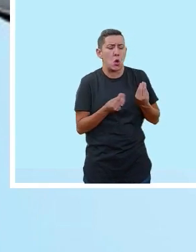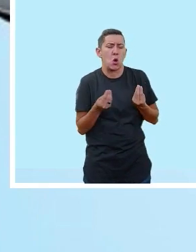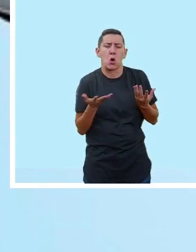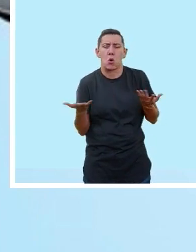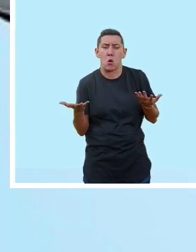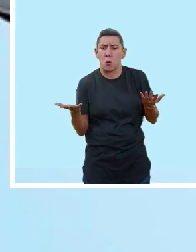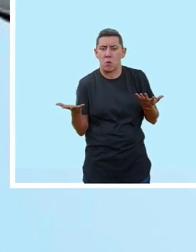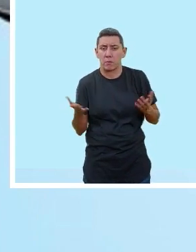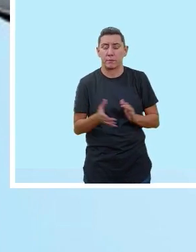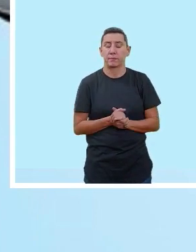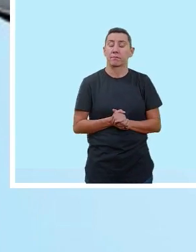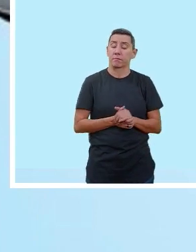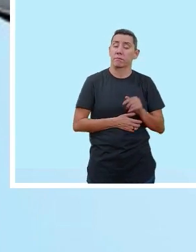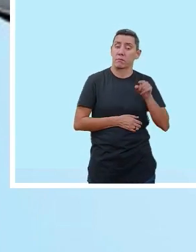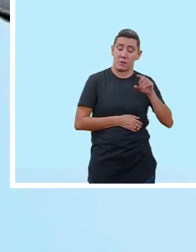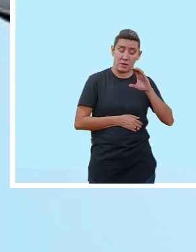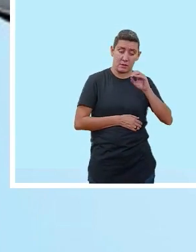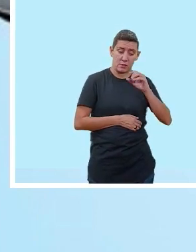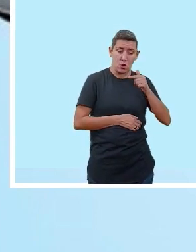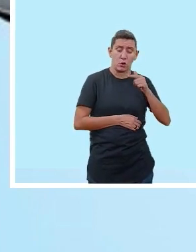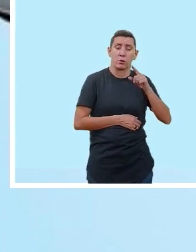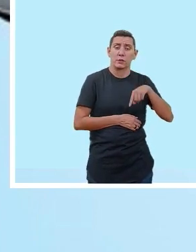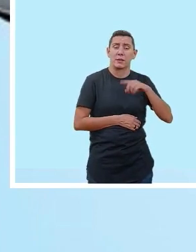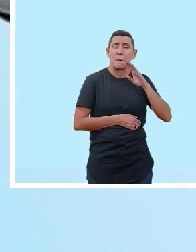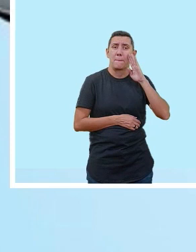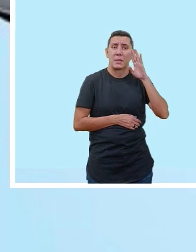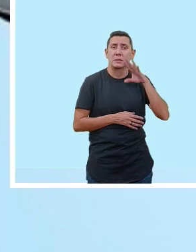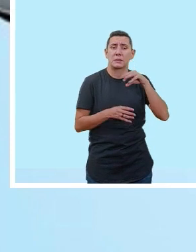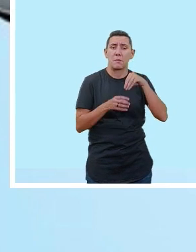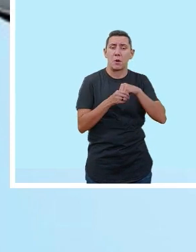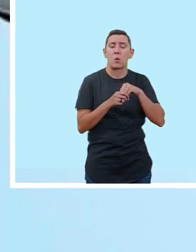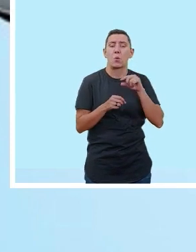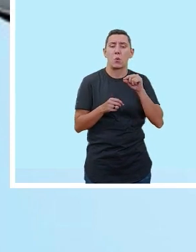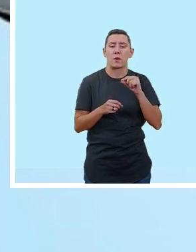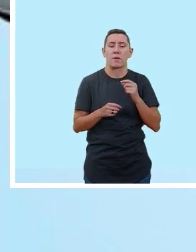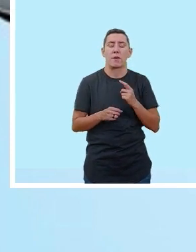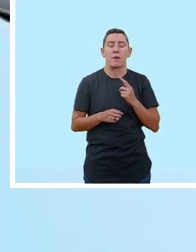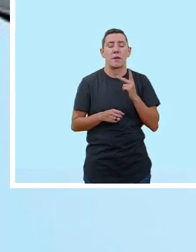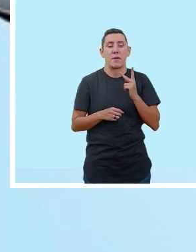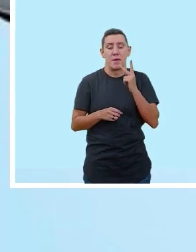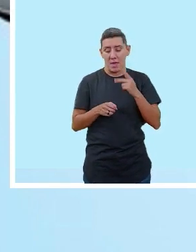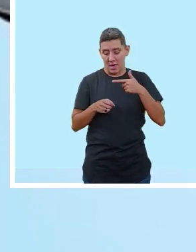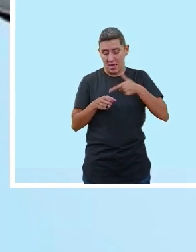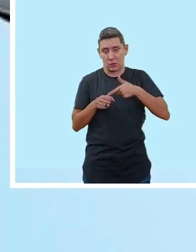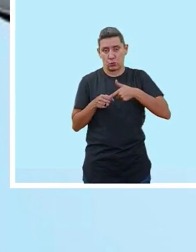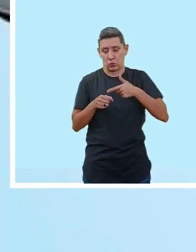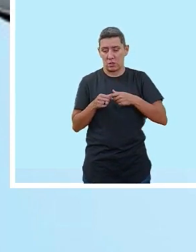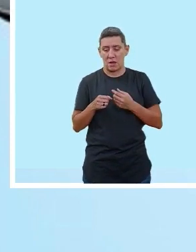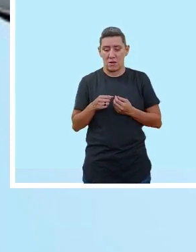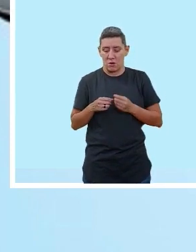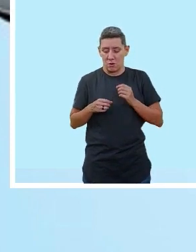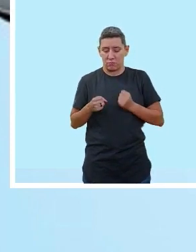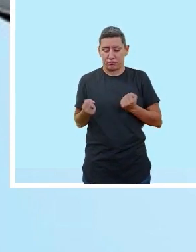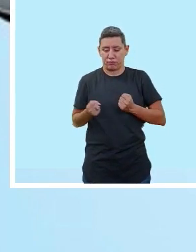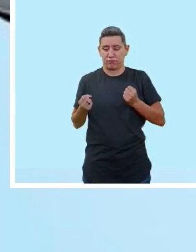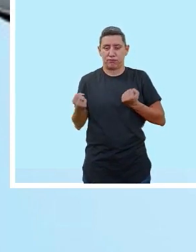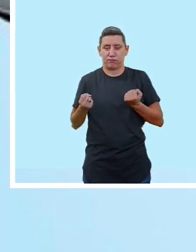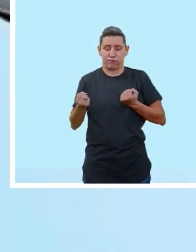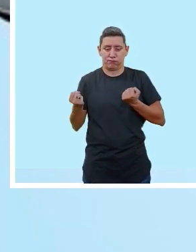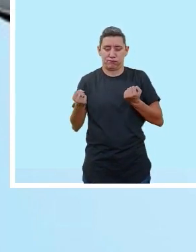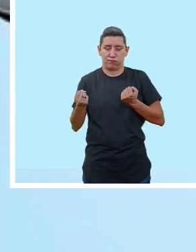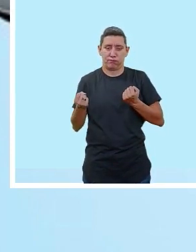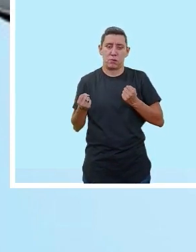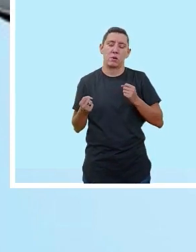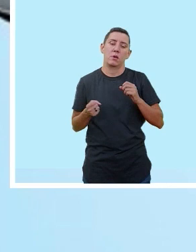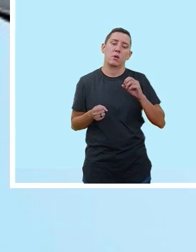de carbono ele está presente principalmente na queima de combustíveis fósseis, pode ser petróleo